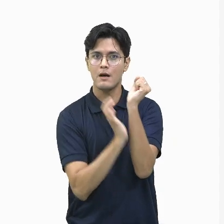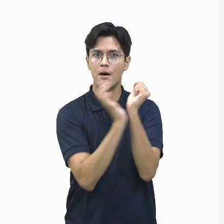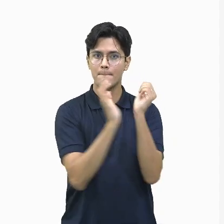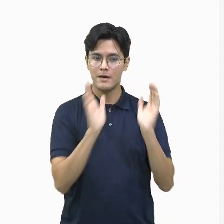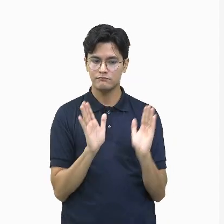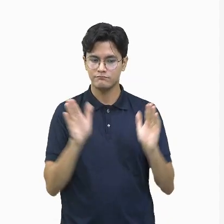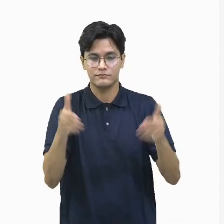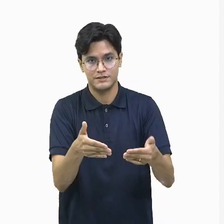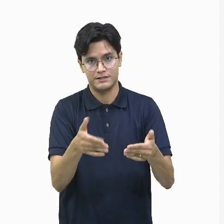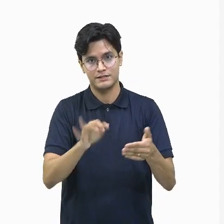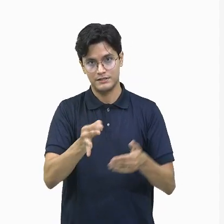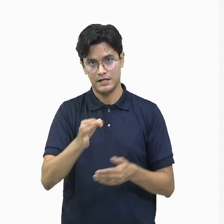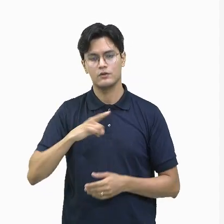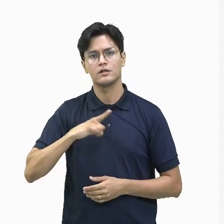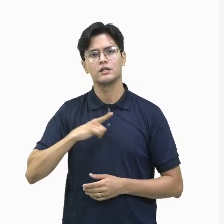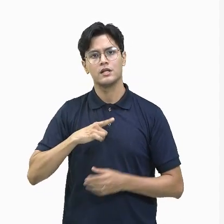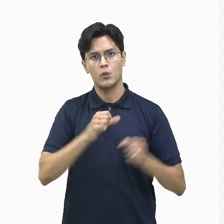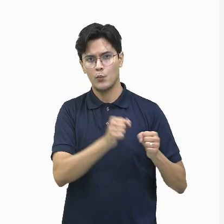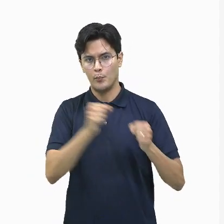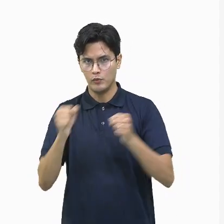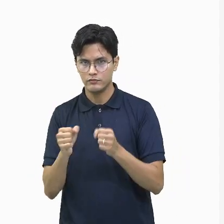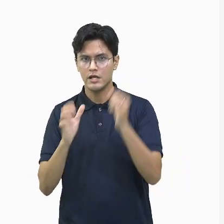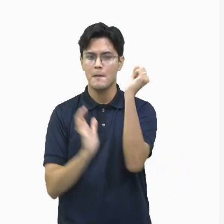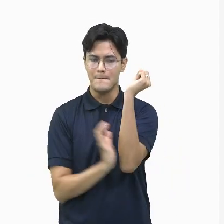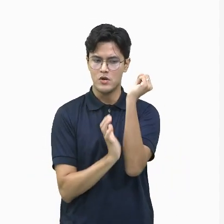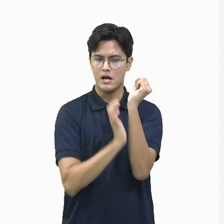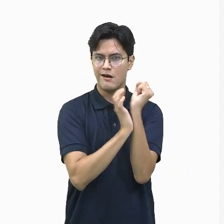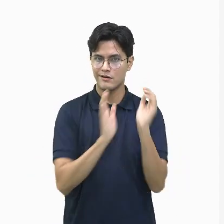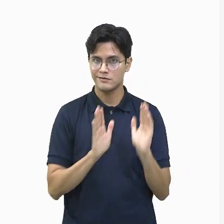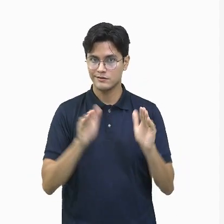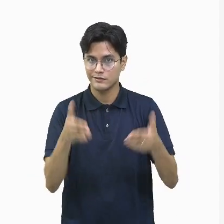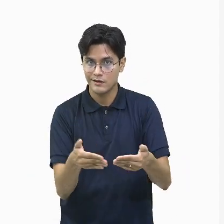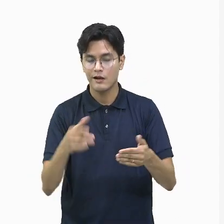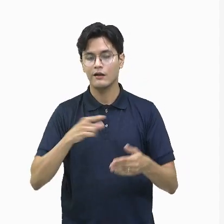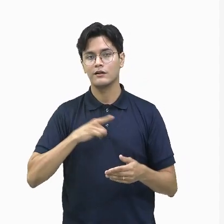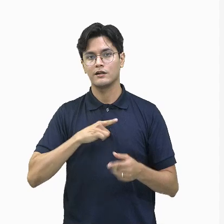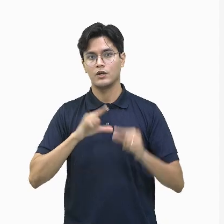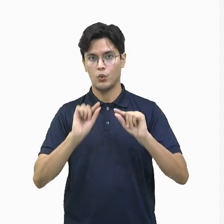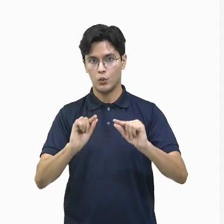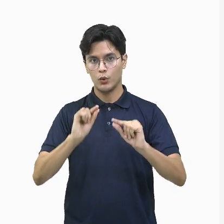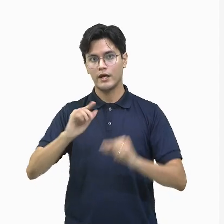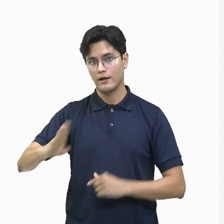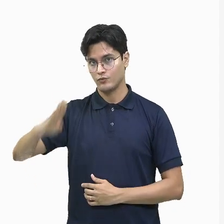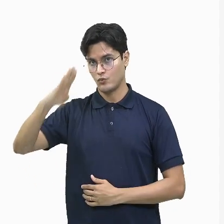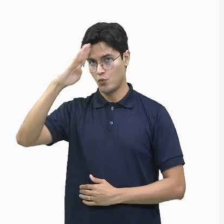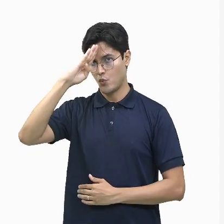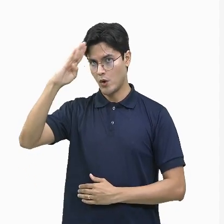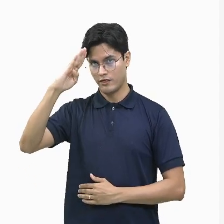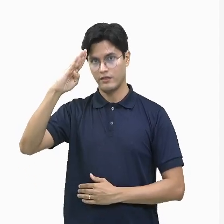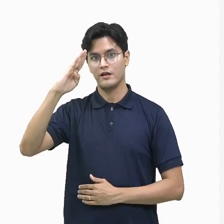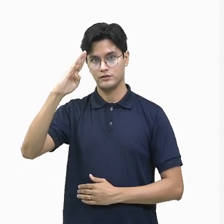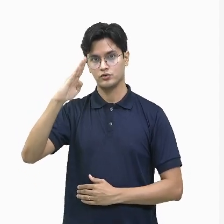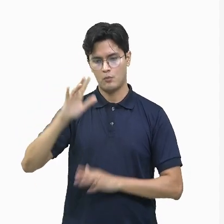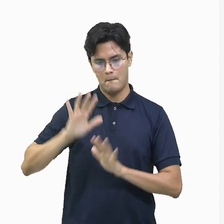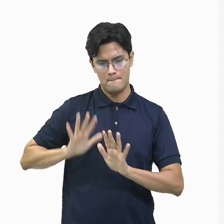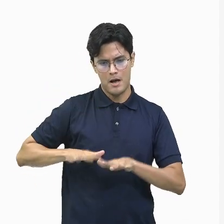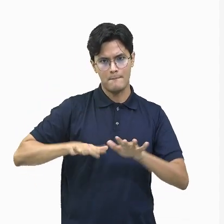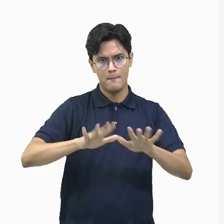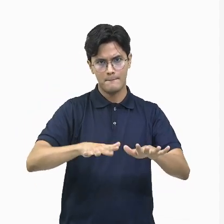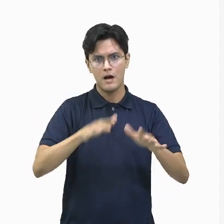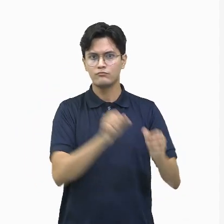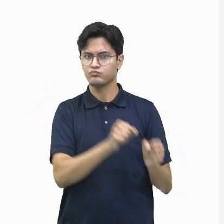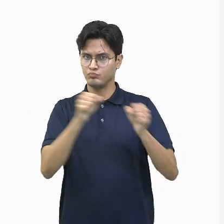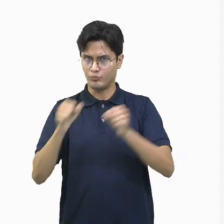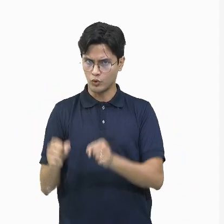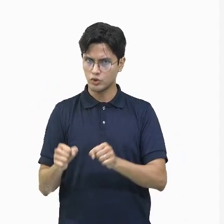uma burocracia centralizada, um exército extremamente poderoso e, inclusive,